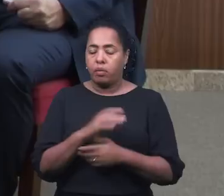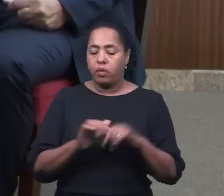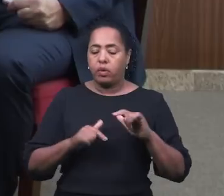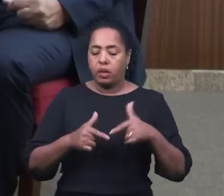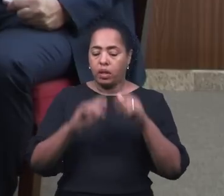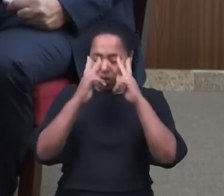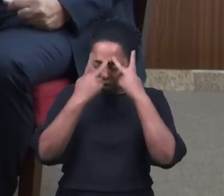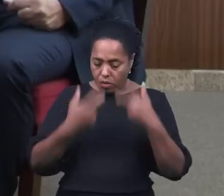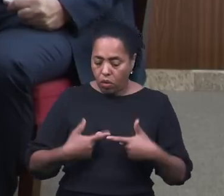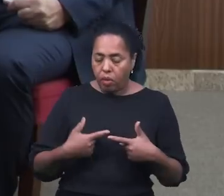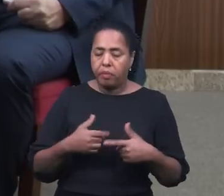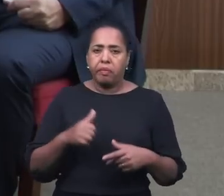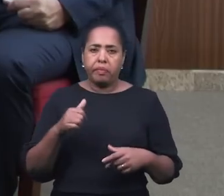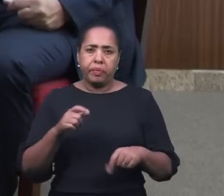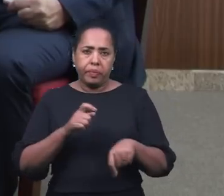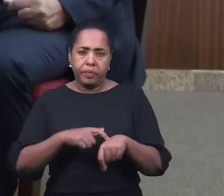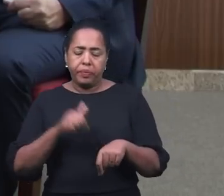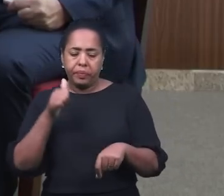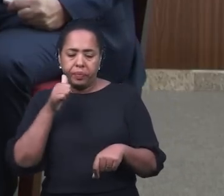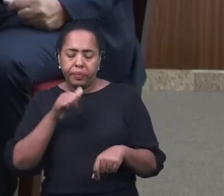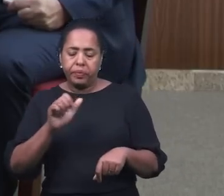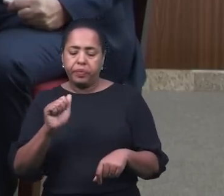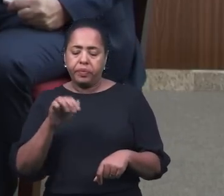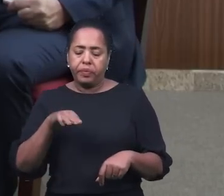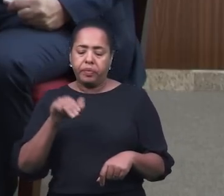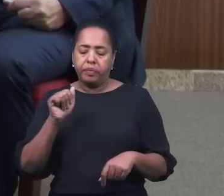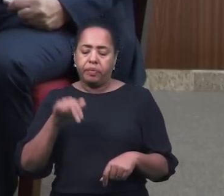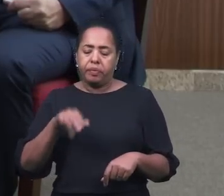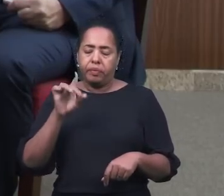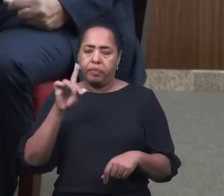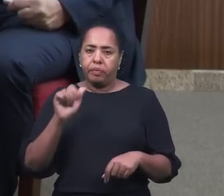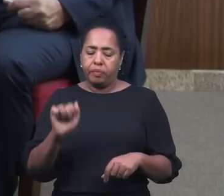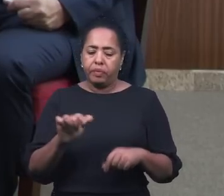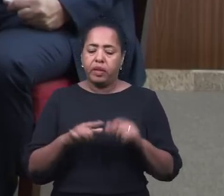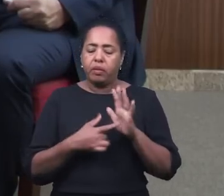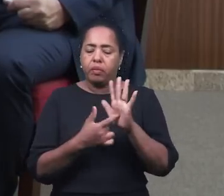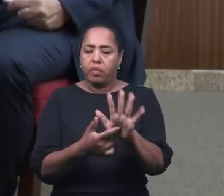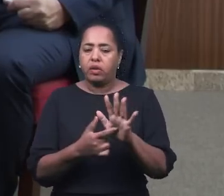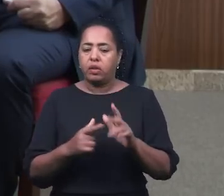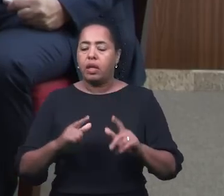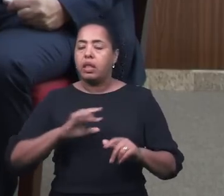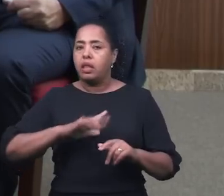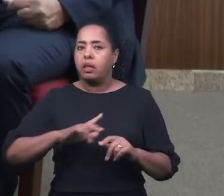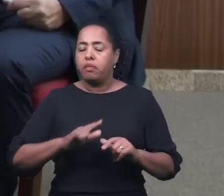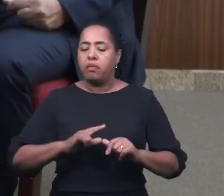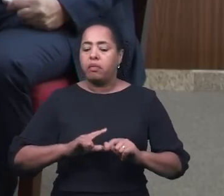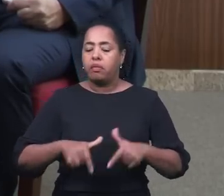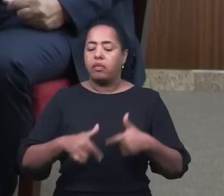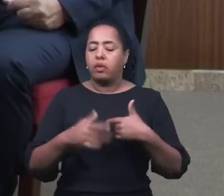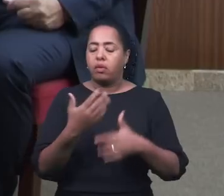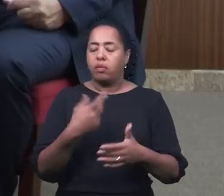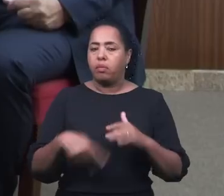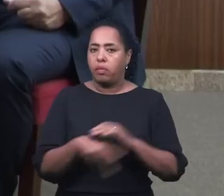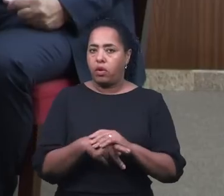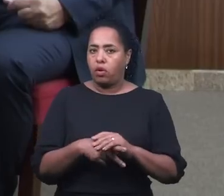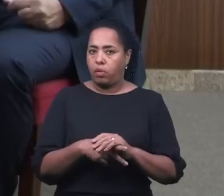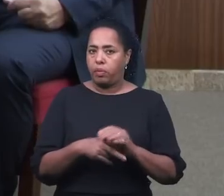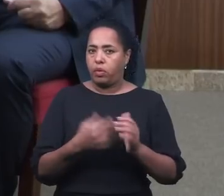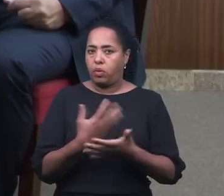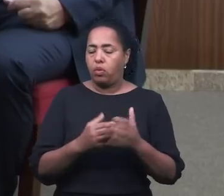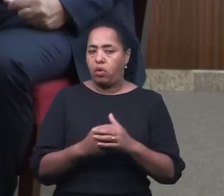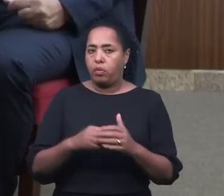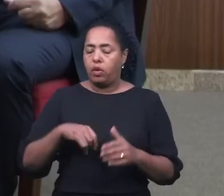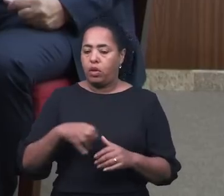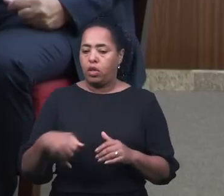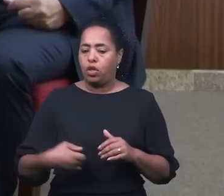realizar da obra não é na mão humana, a gente vê, né, a gente lembra do texto de Jó, lá em capítulo 38, quando o Senhor